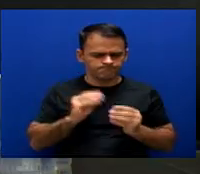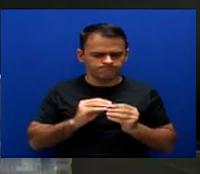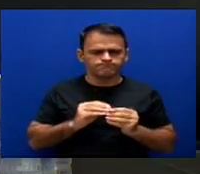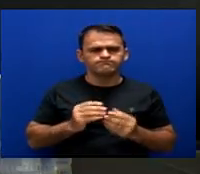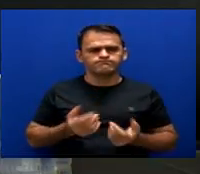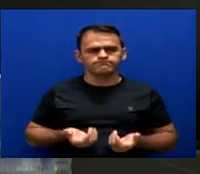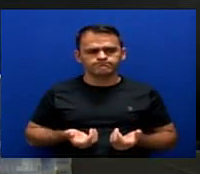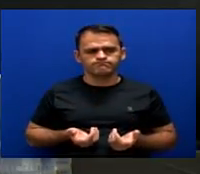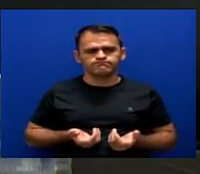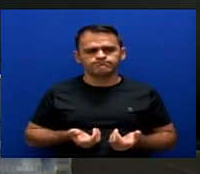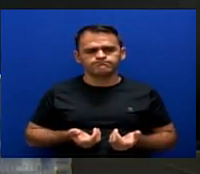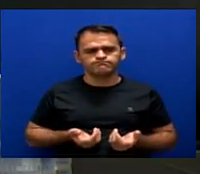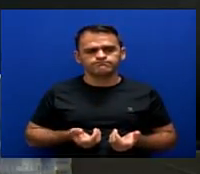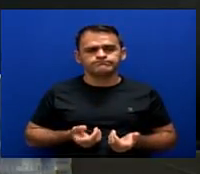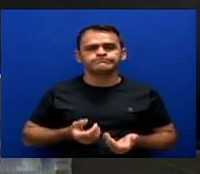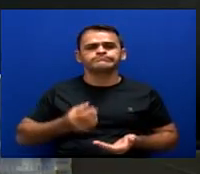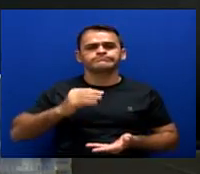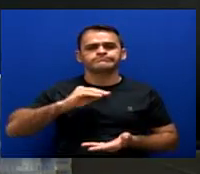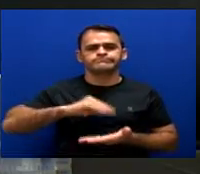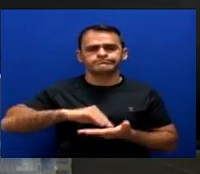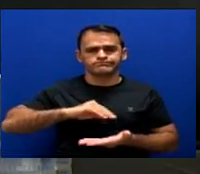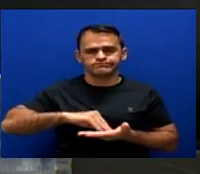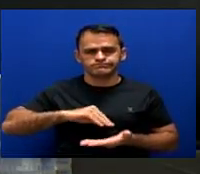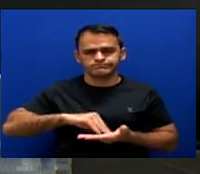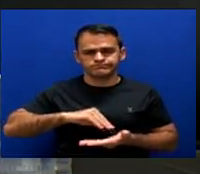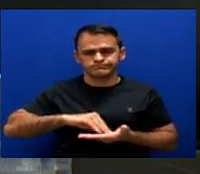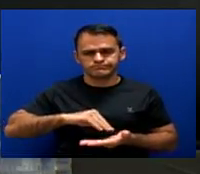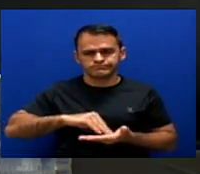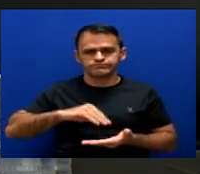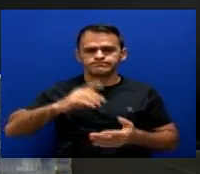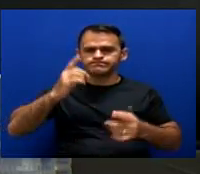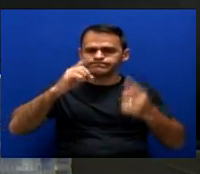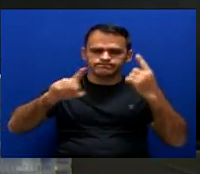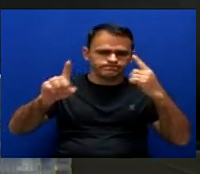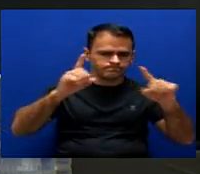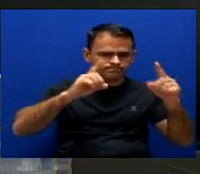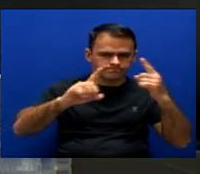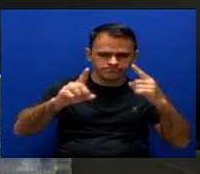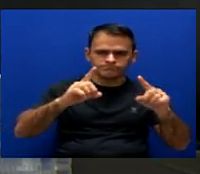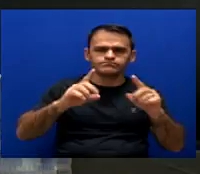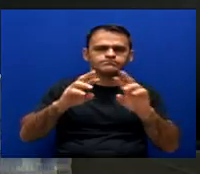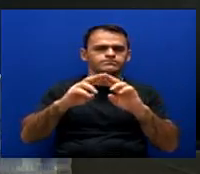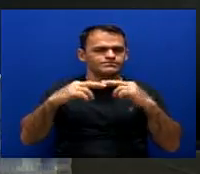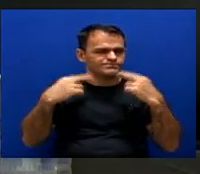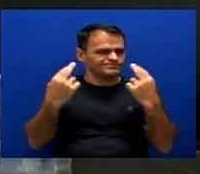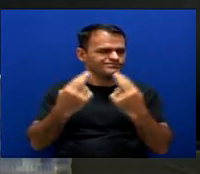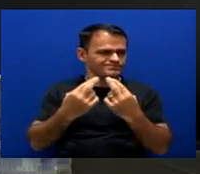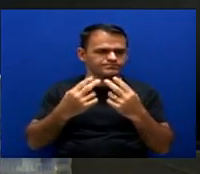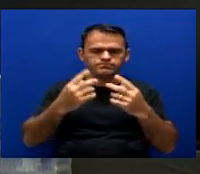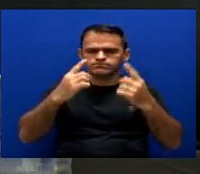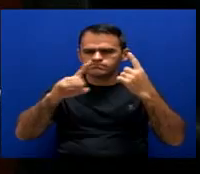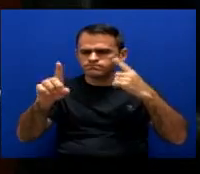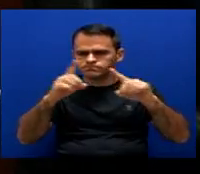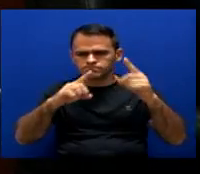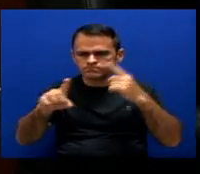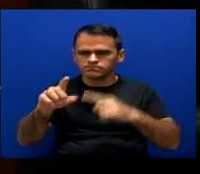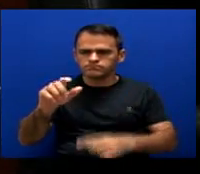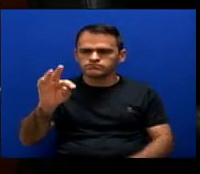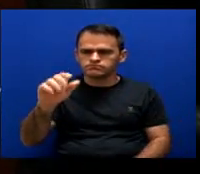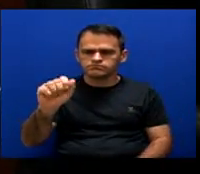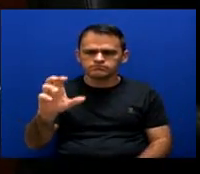necessidade dos gestores que hoje tomam conta das reuniões com relação ao acompanhamento do tac